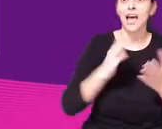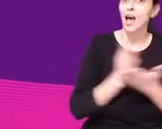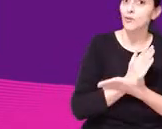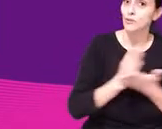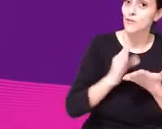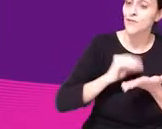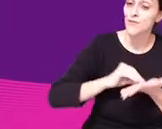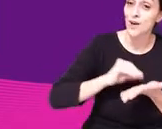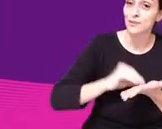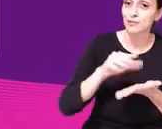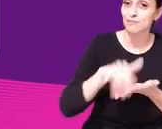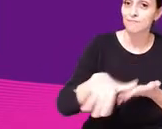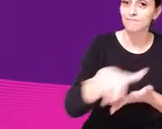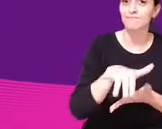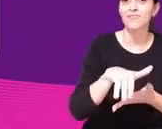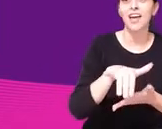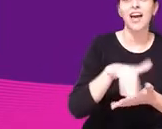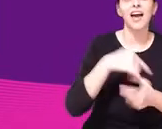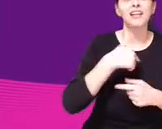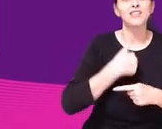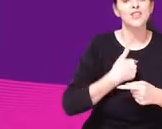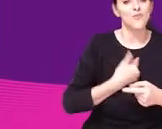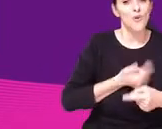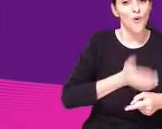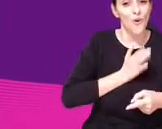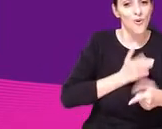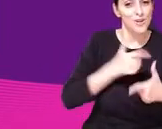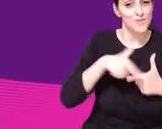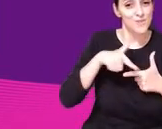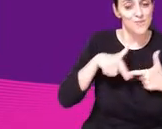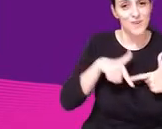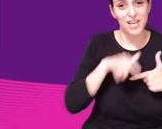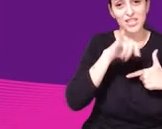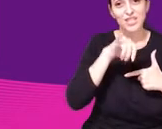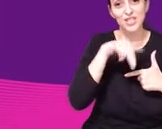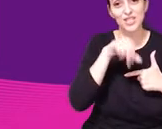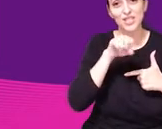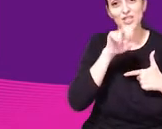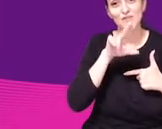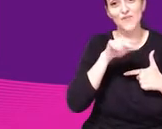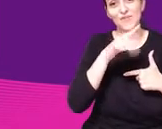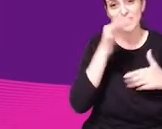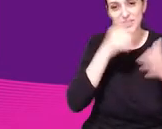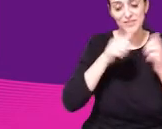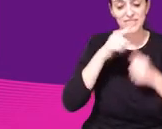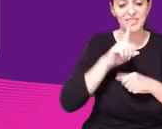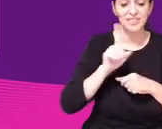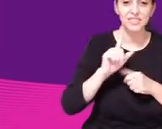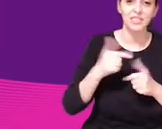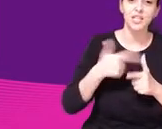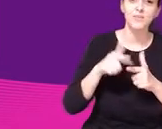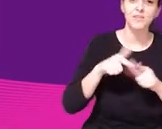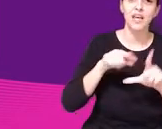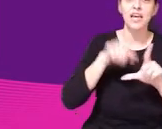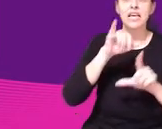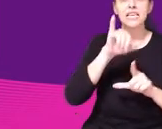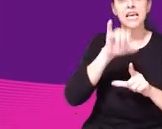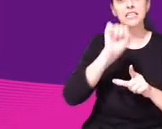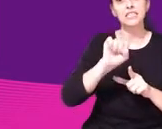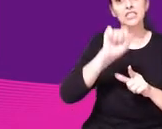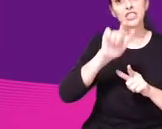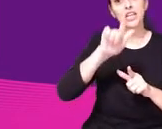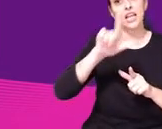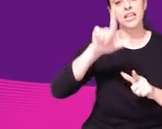na insuficiência cardíaca. Os ISGLT2 aumentaram muito a nossa possibilidade de melhorar a